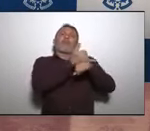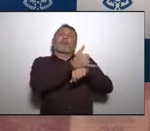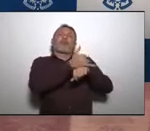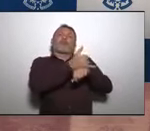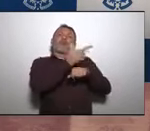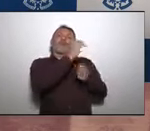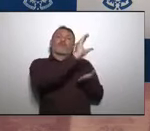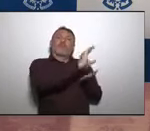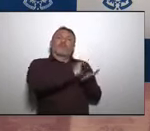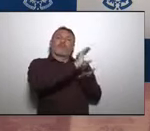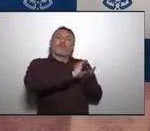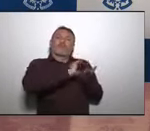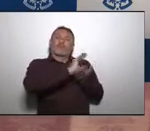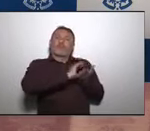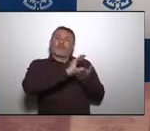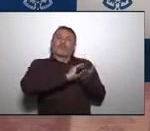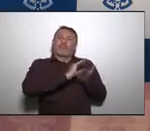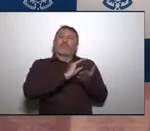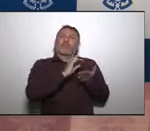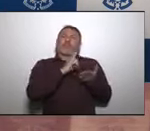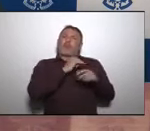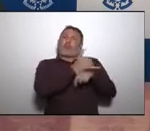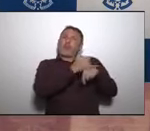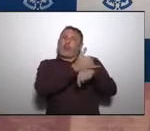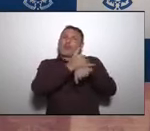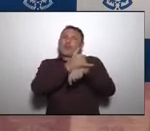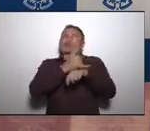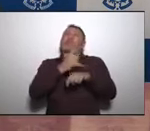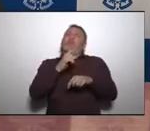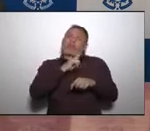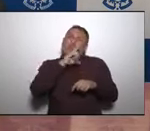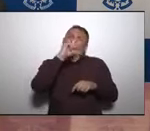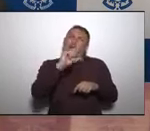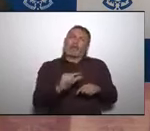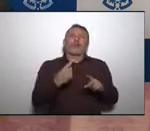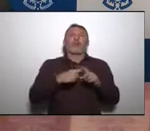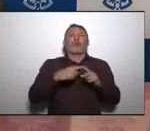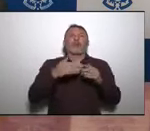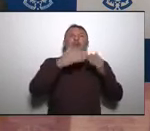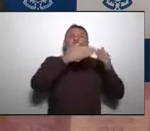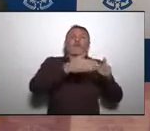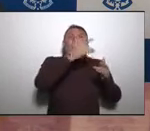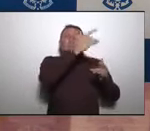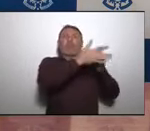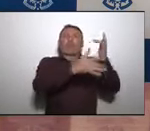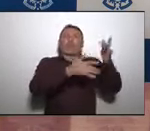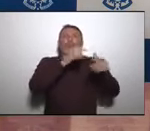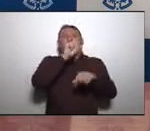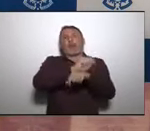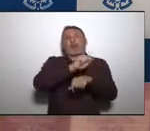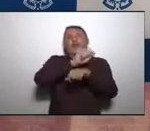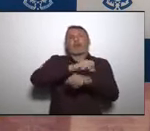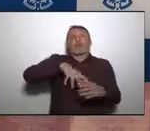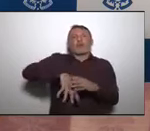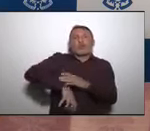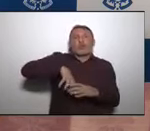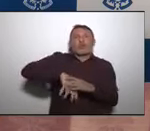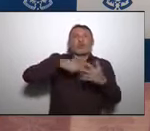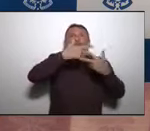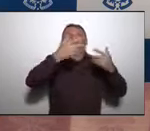ainda não impactou, mas pela redução da produção de petróleo no estado do Espírito Santo. Então, o efeito